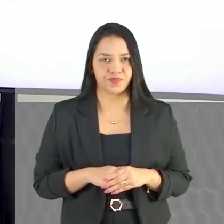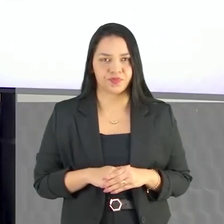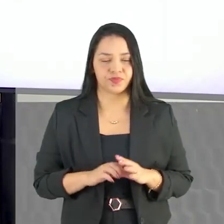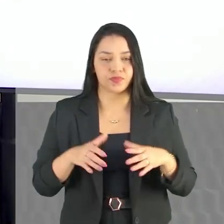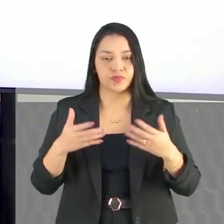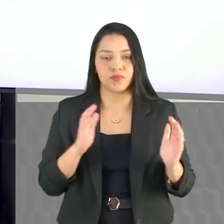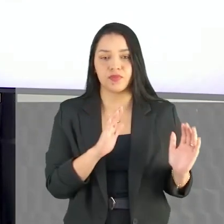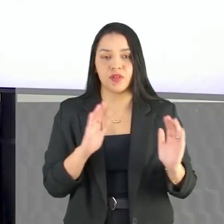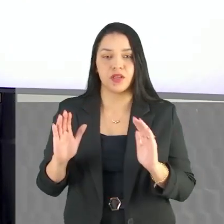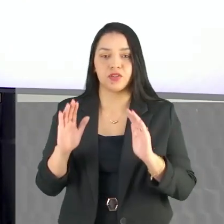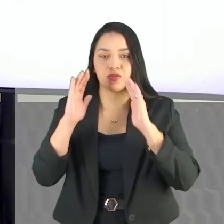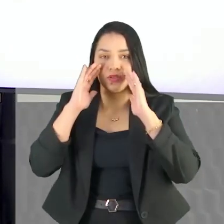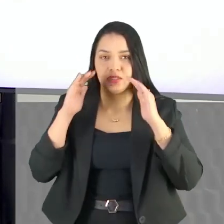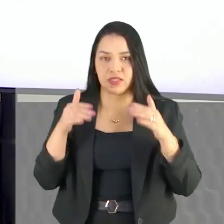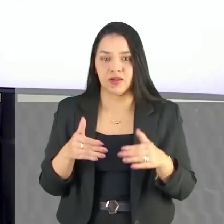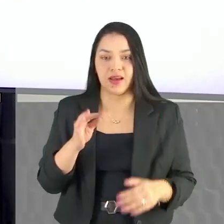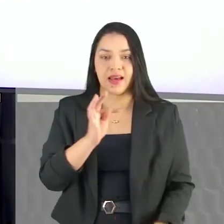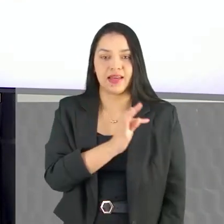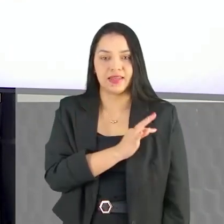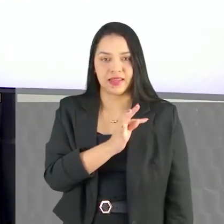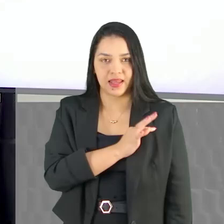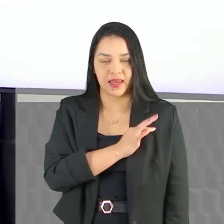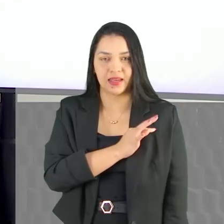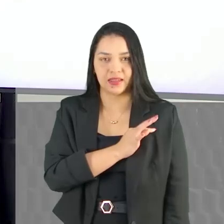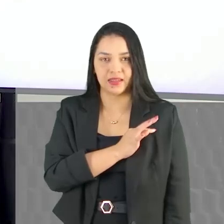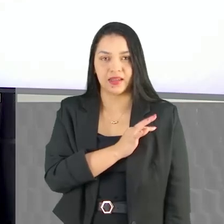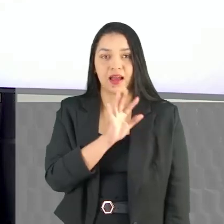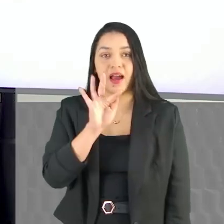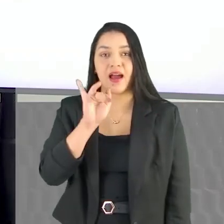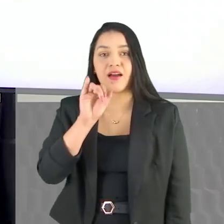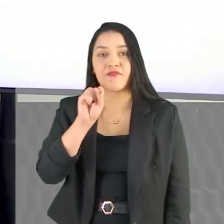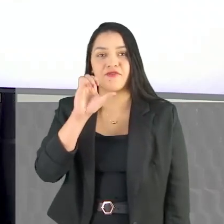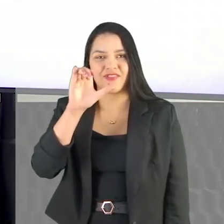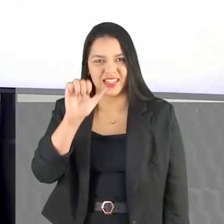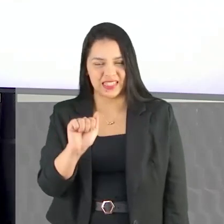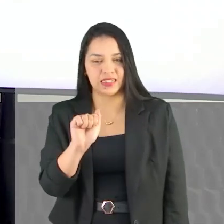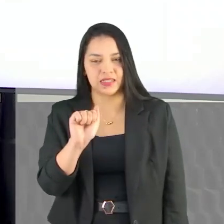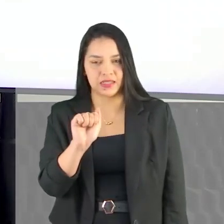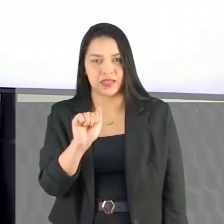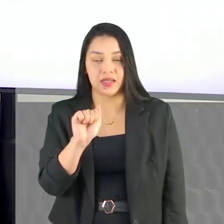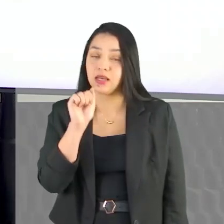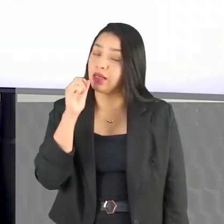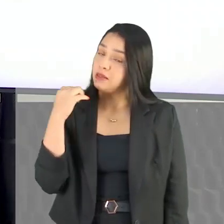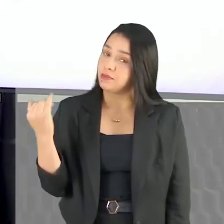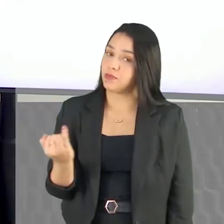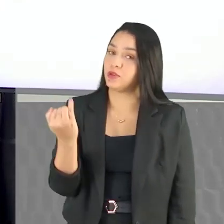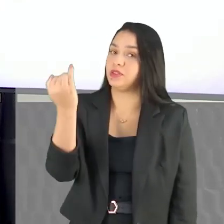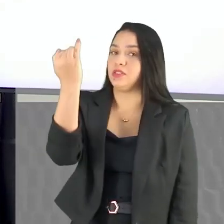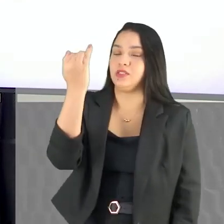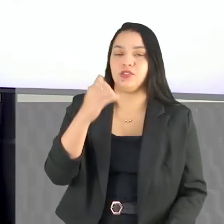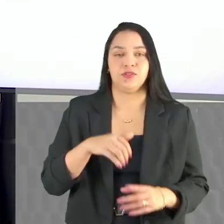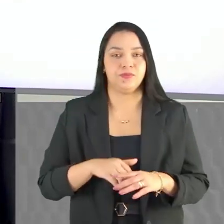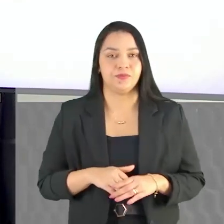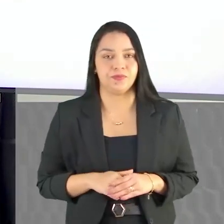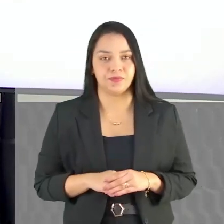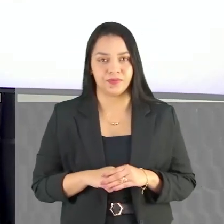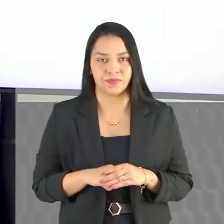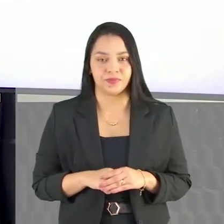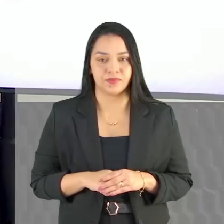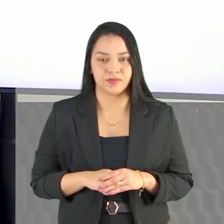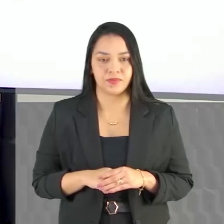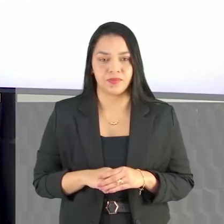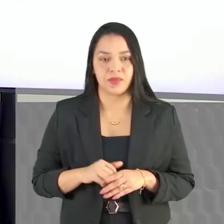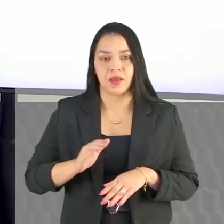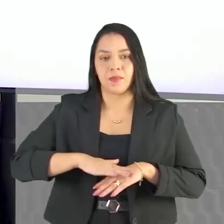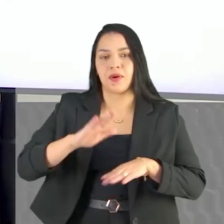Na faixa de concentração, a técnica física, isso aqui é importante,